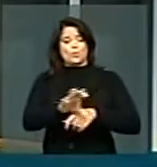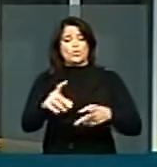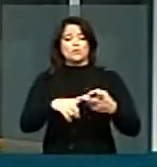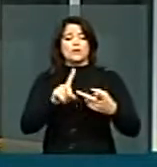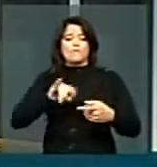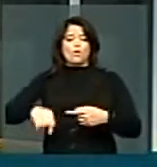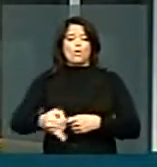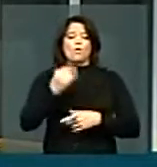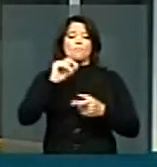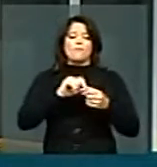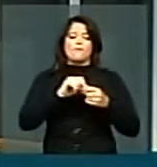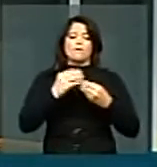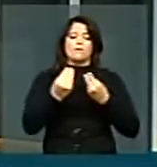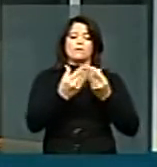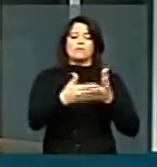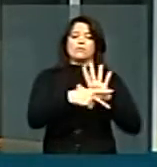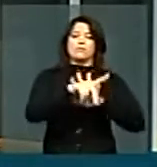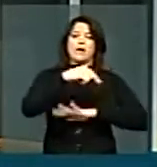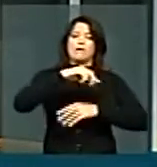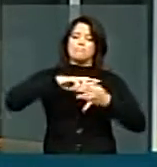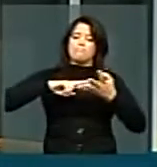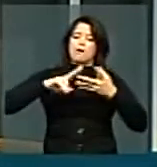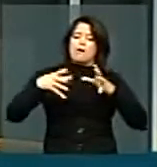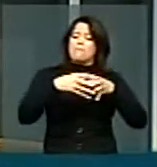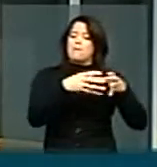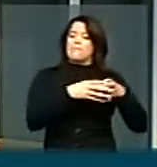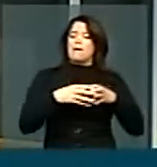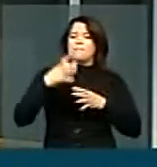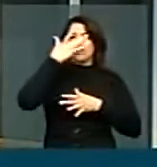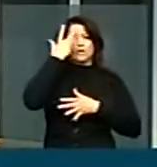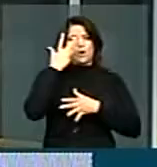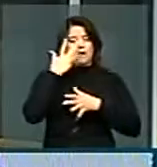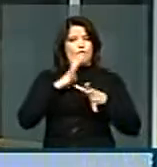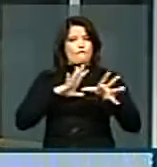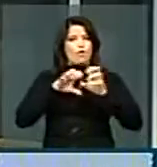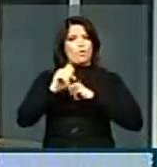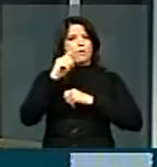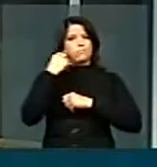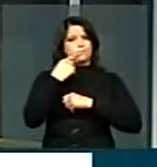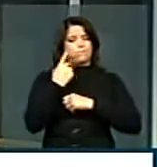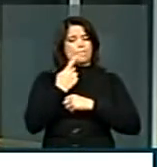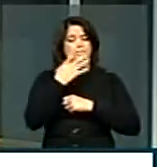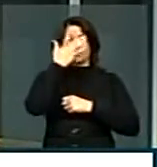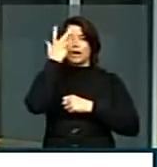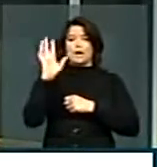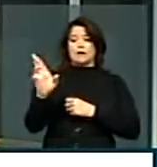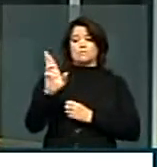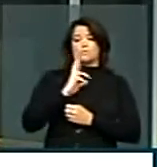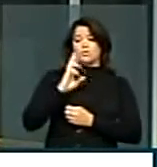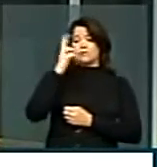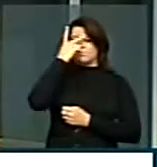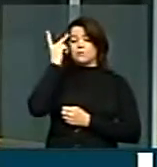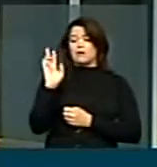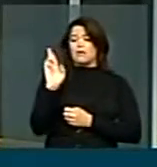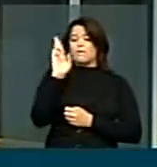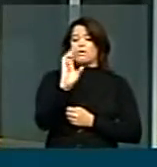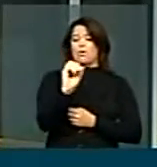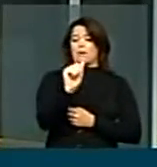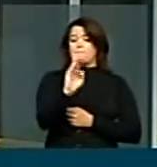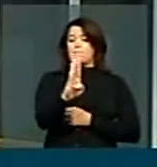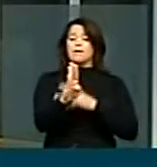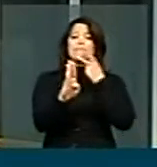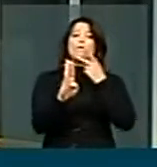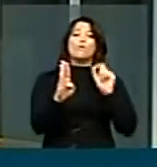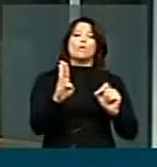teve a oportunidade de ser dado para aquele conjunto de bacharéis de direito. E a resposta do representante da Ordem naquele momento